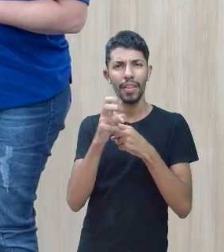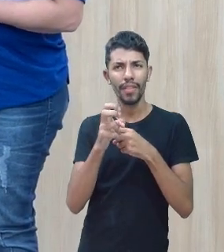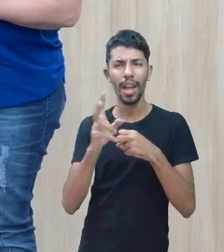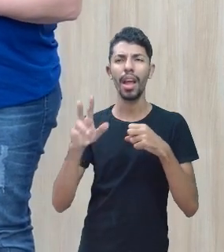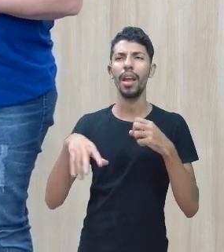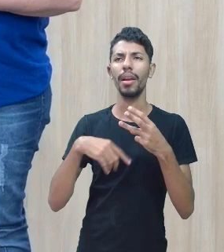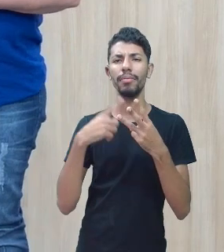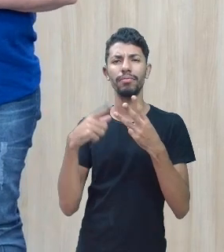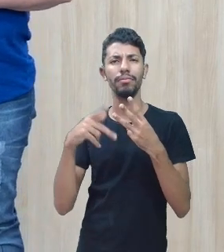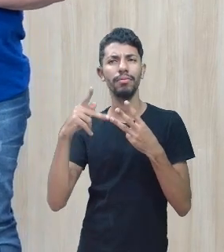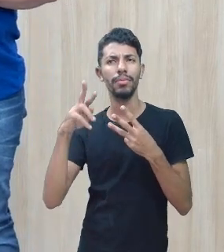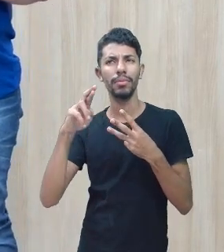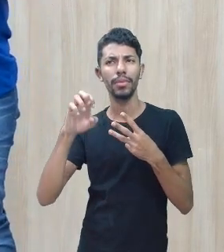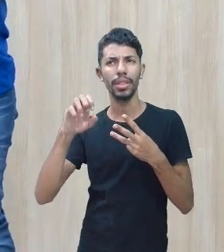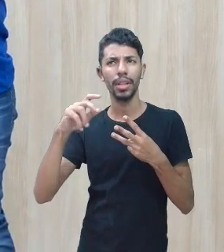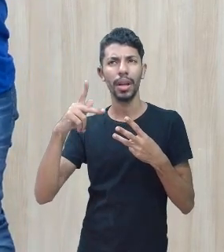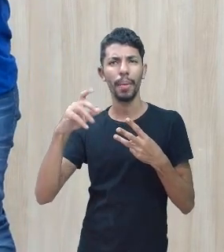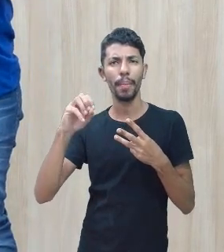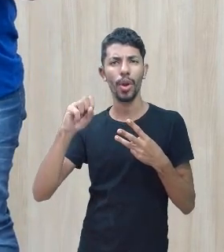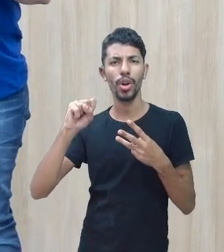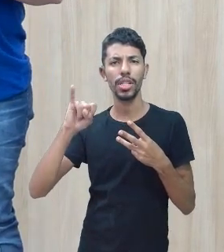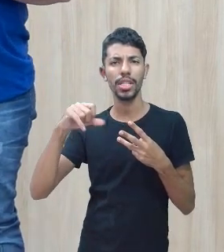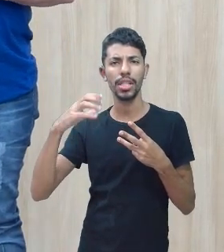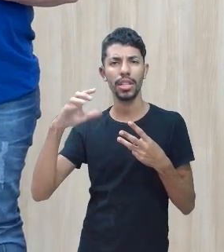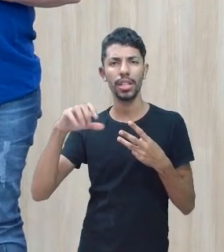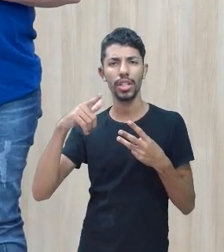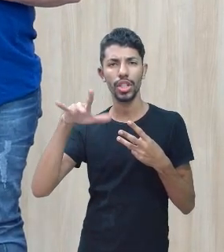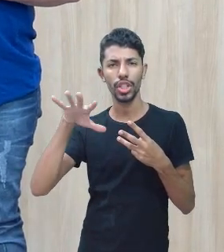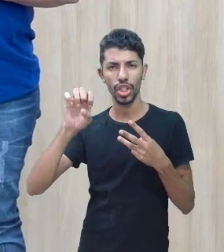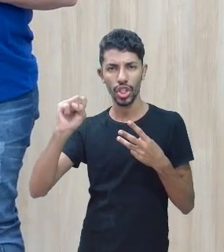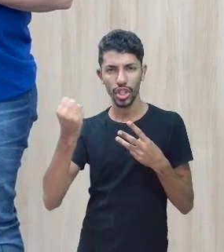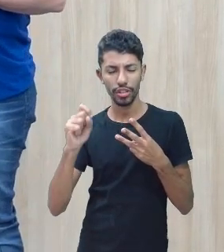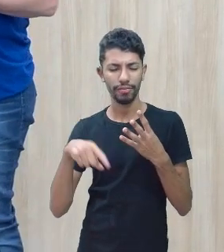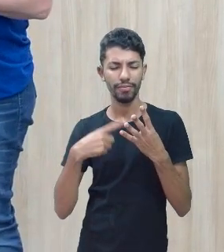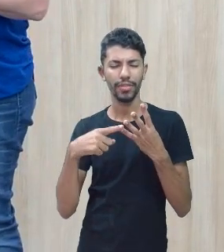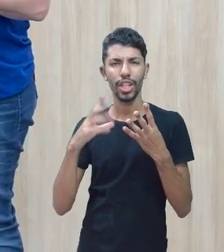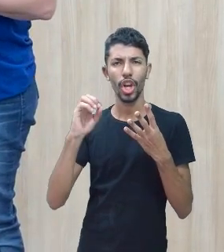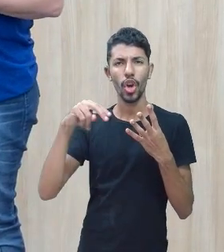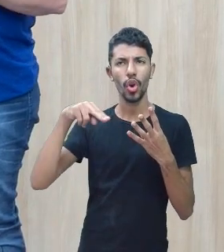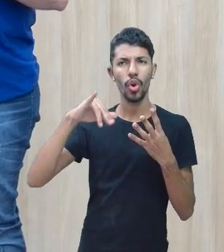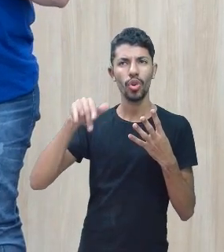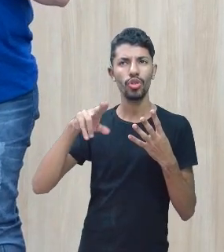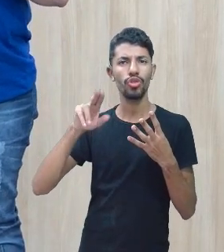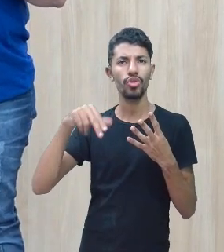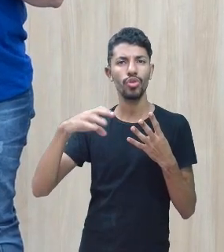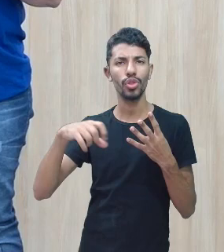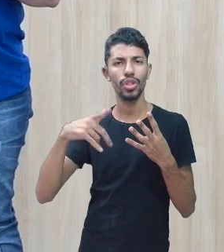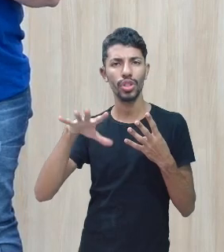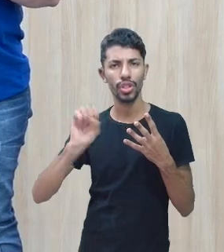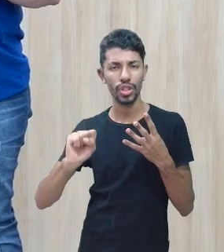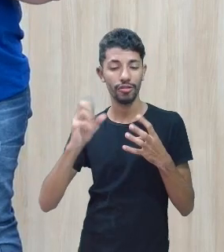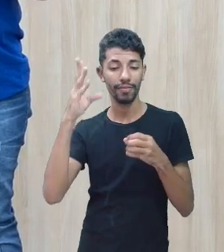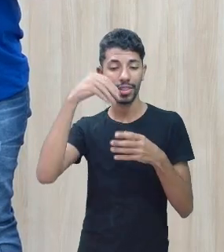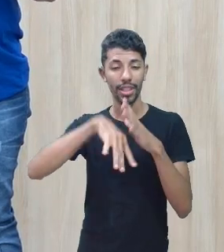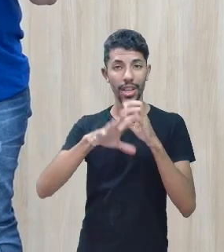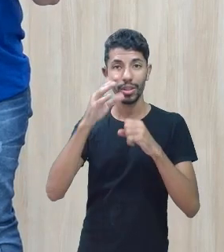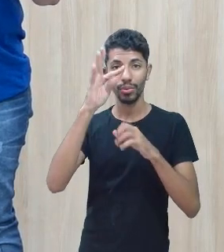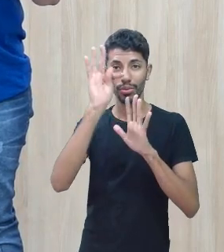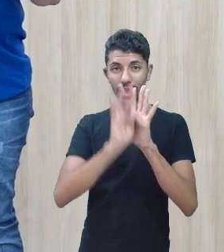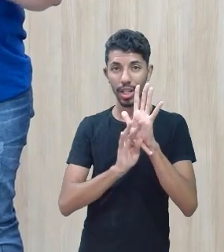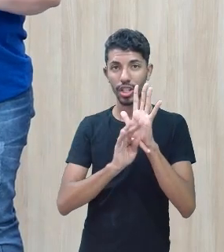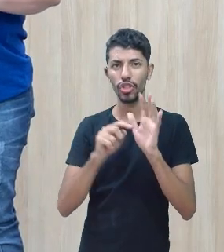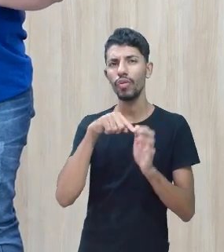As preposições, as conjunções dentro do texto, você consegue